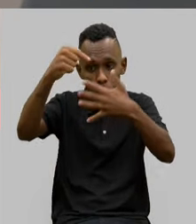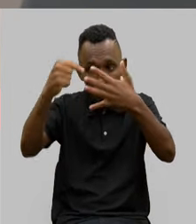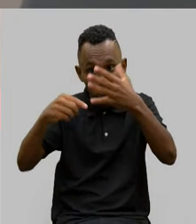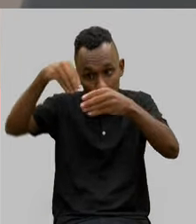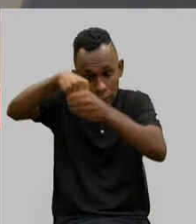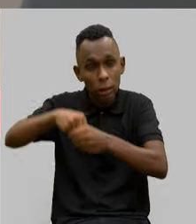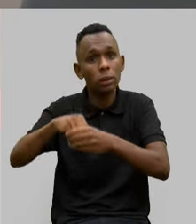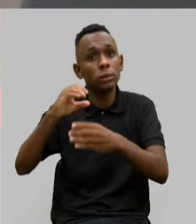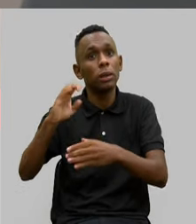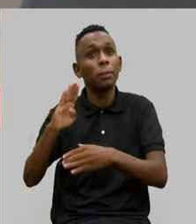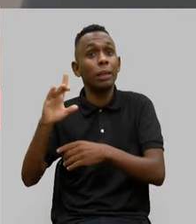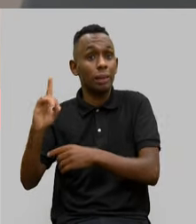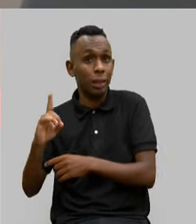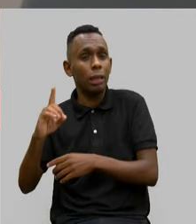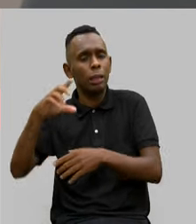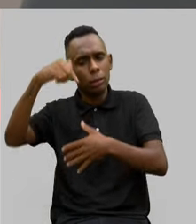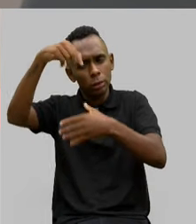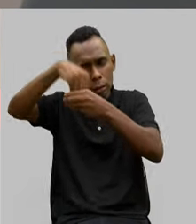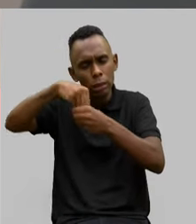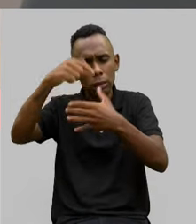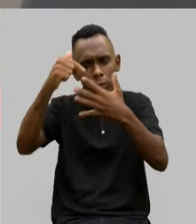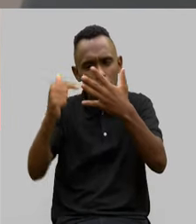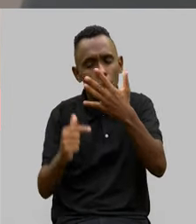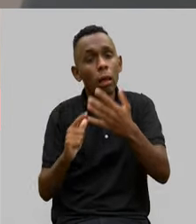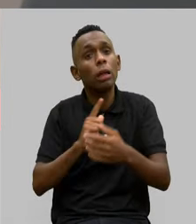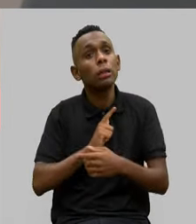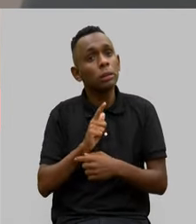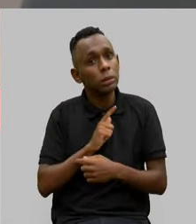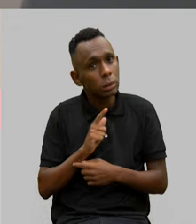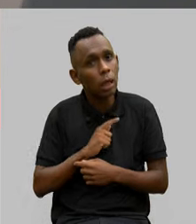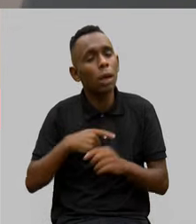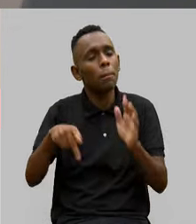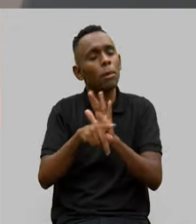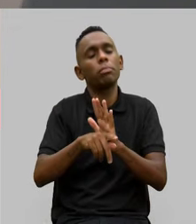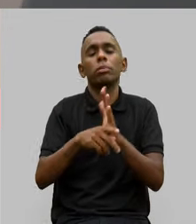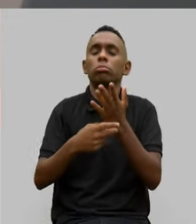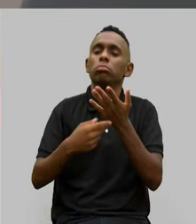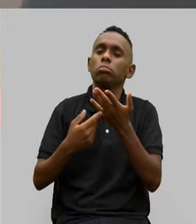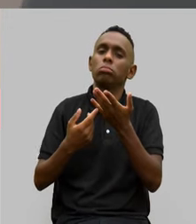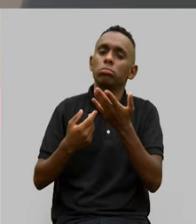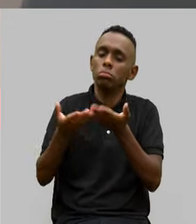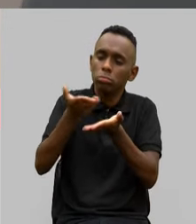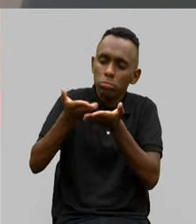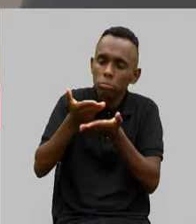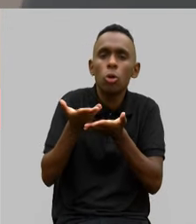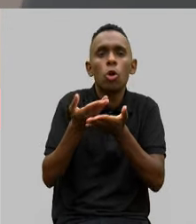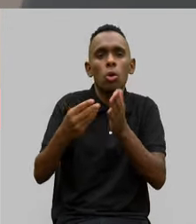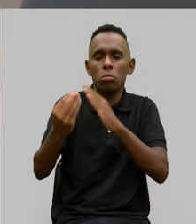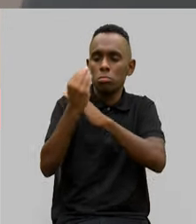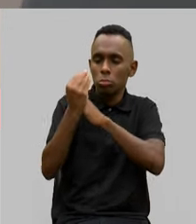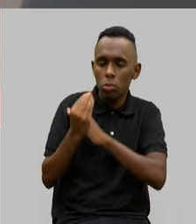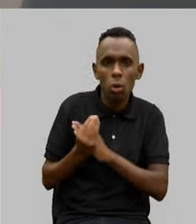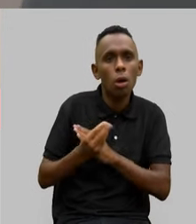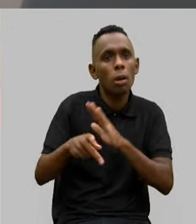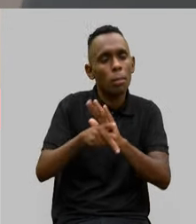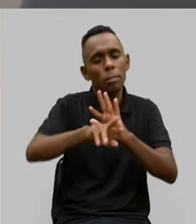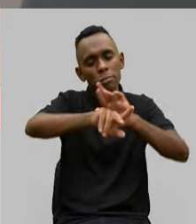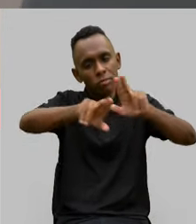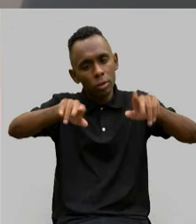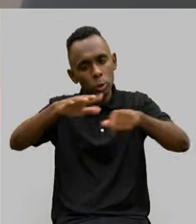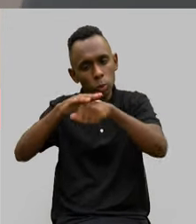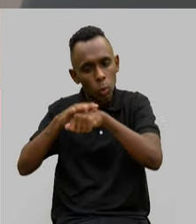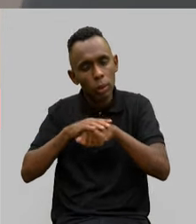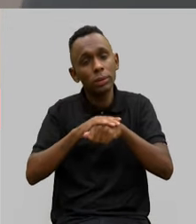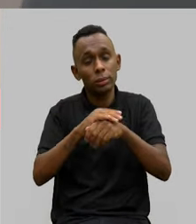canabinoides têm eh t suas funções terapêuticas para quadros clínicos diversos